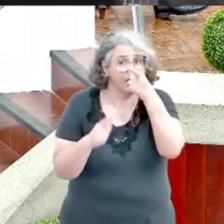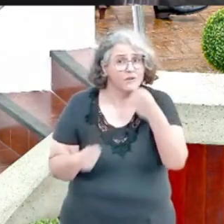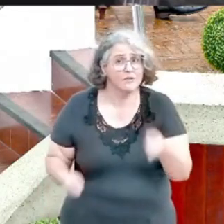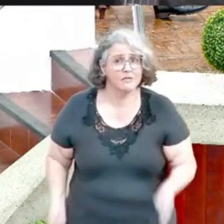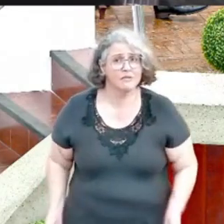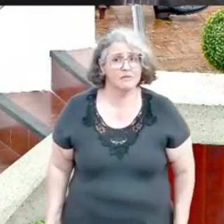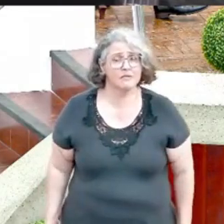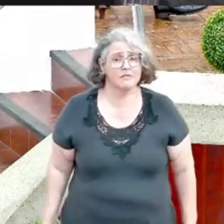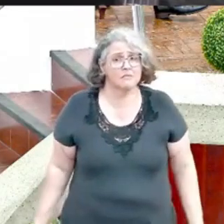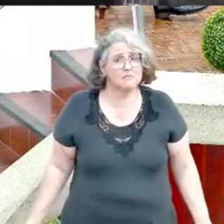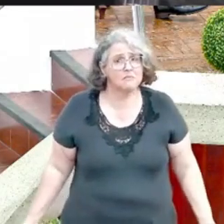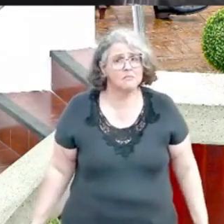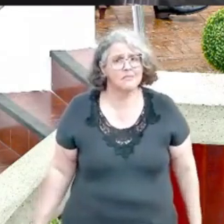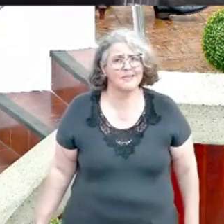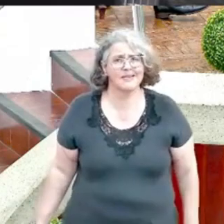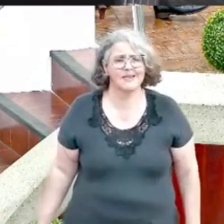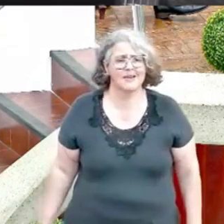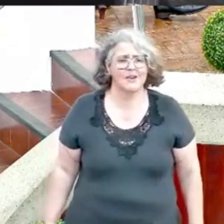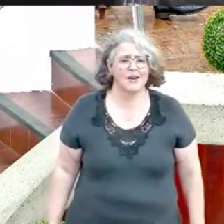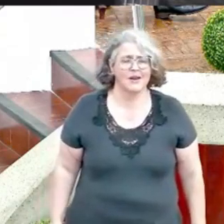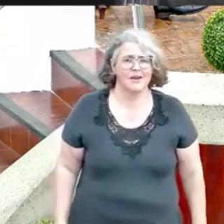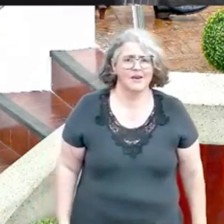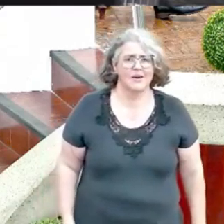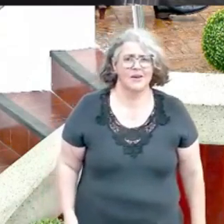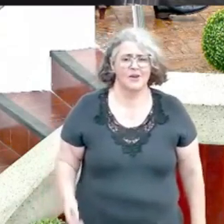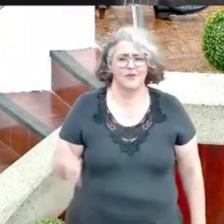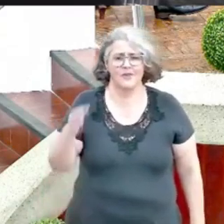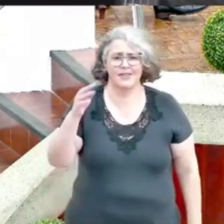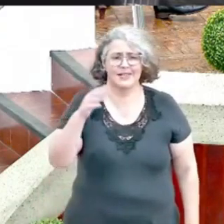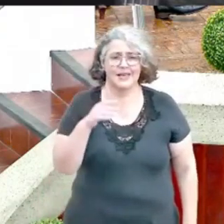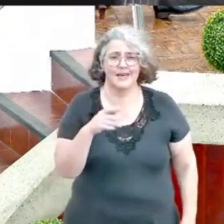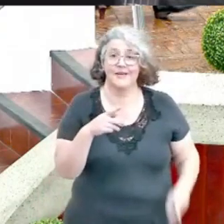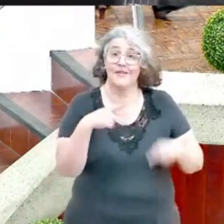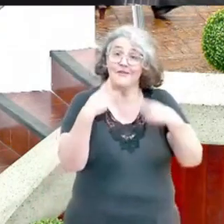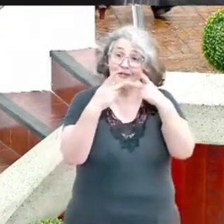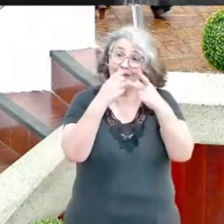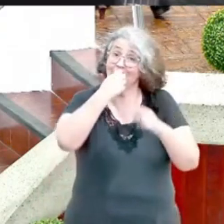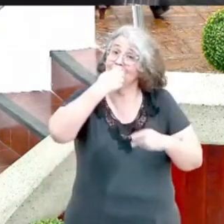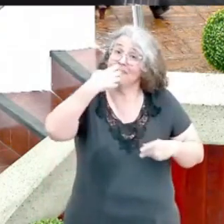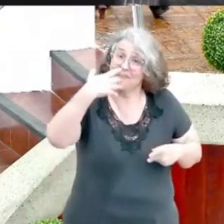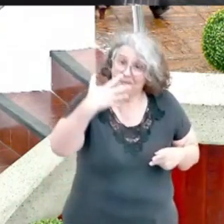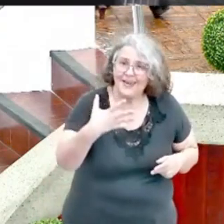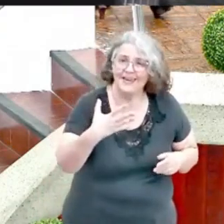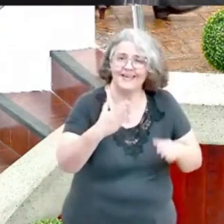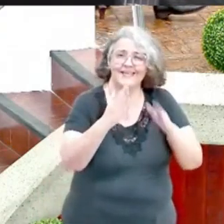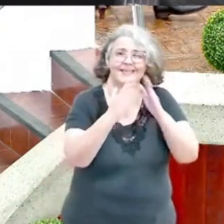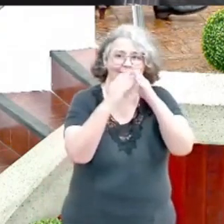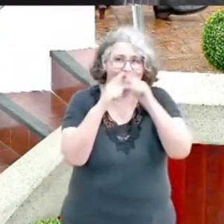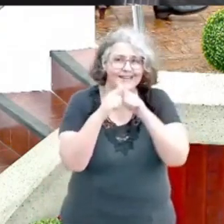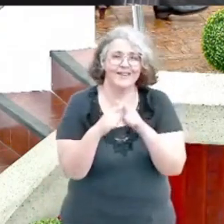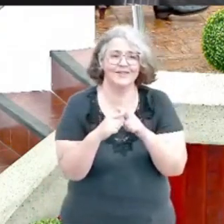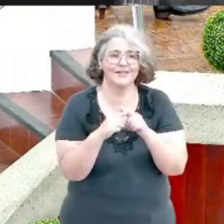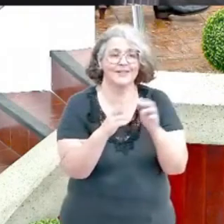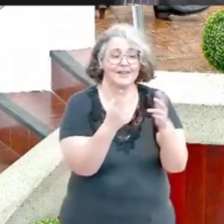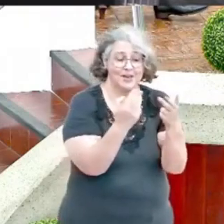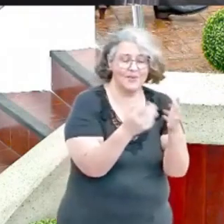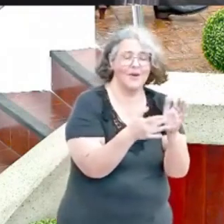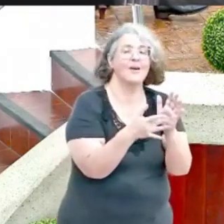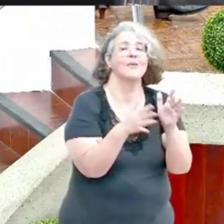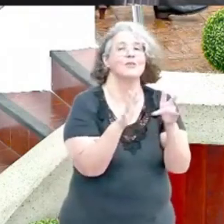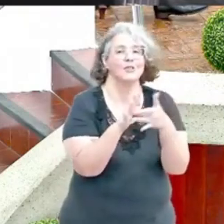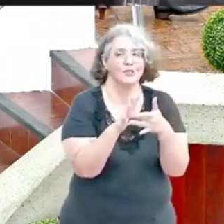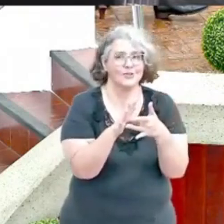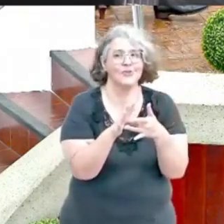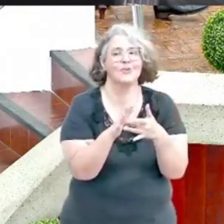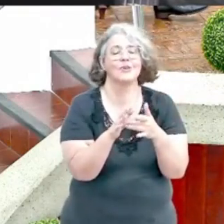Você elogia a igreja como Paulo a elogiava? Jesus Cristo falou coisas